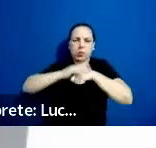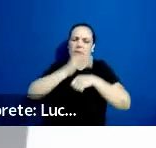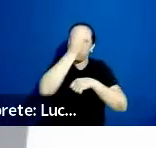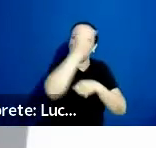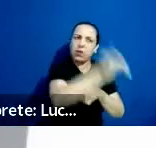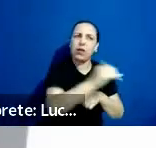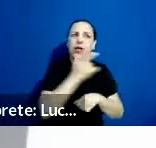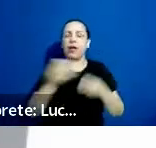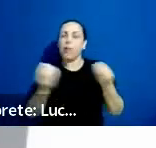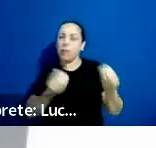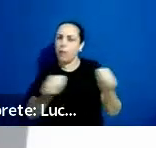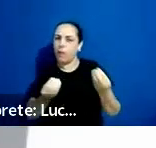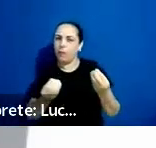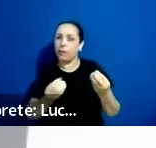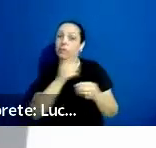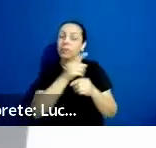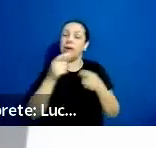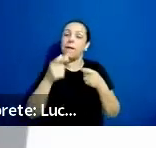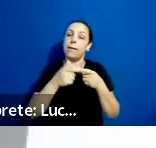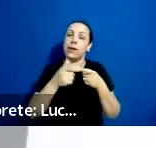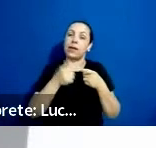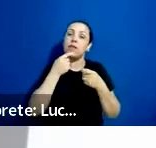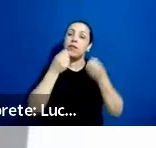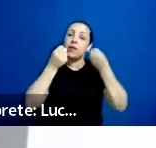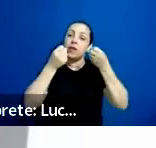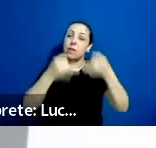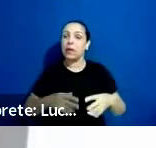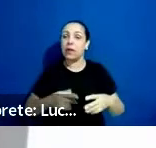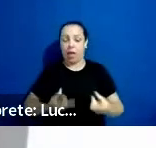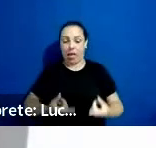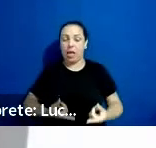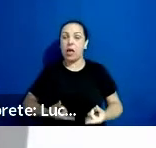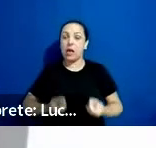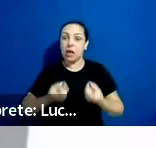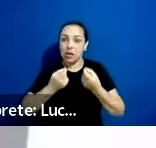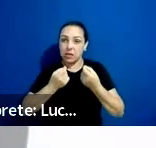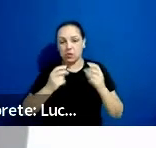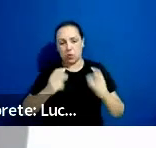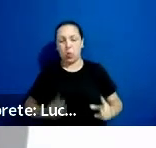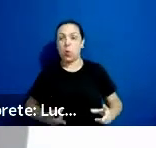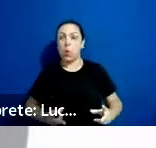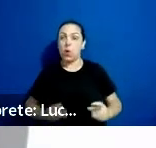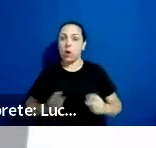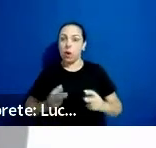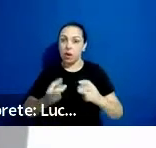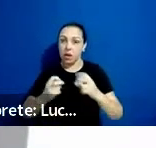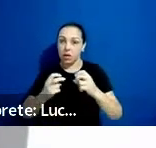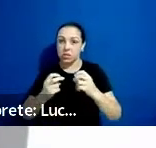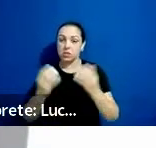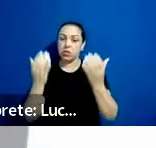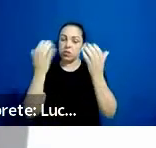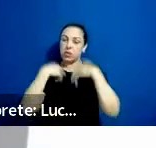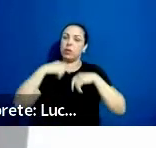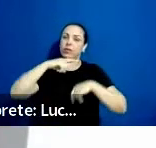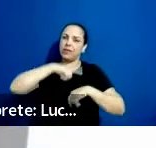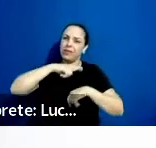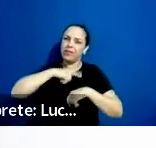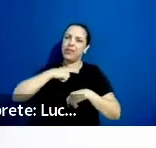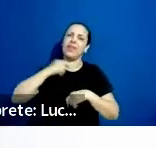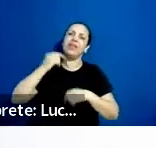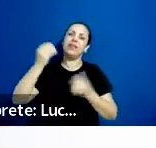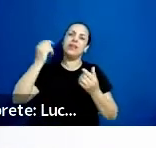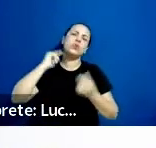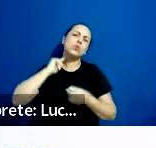oxigênio, e ele fala que os tecidos cancerosos são tecidos ácidos, enquanto que os saudáveis são tecidos